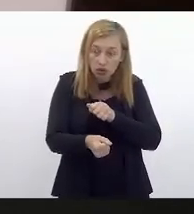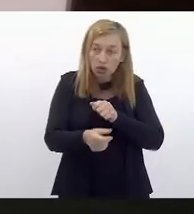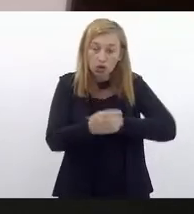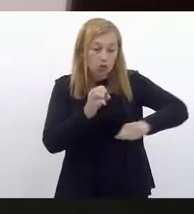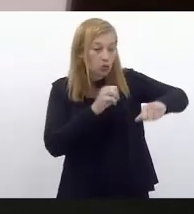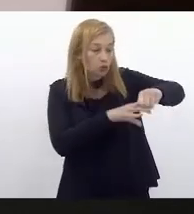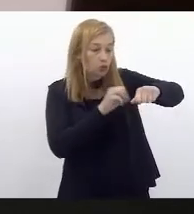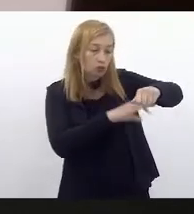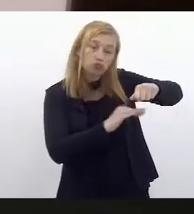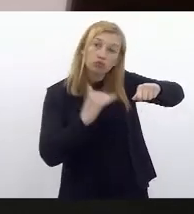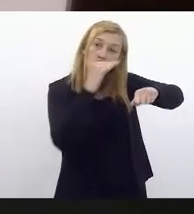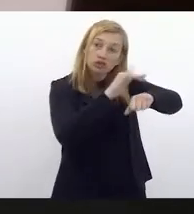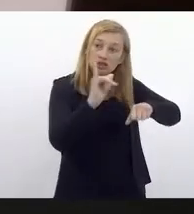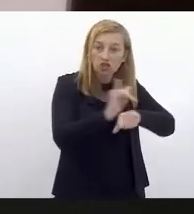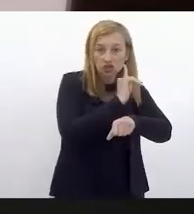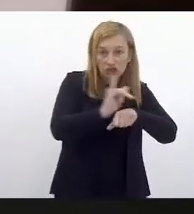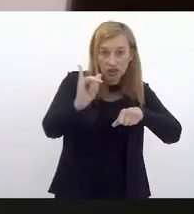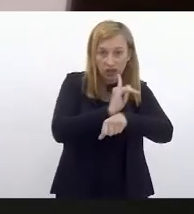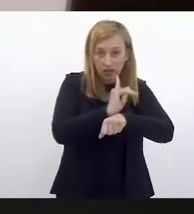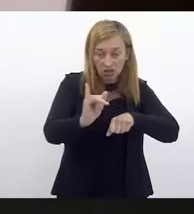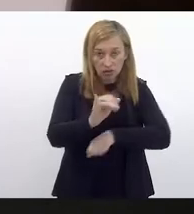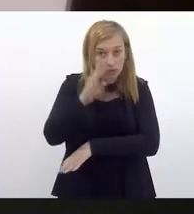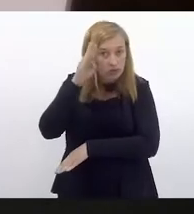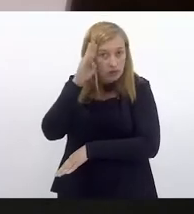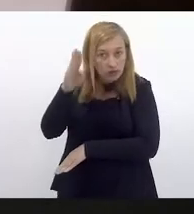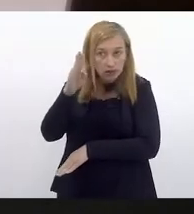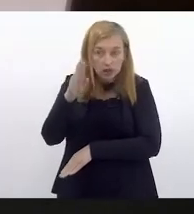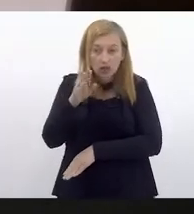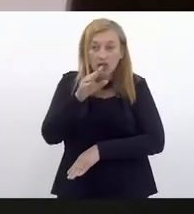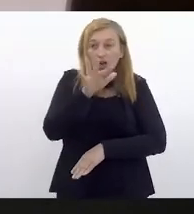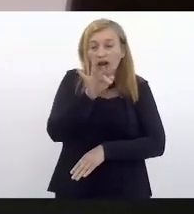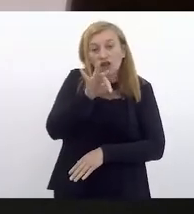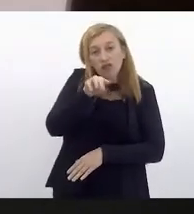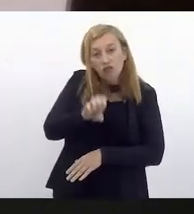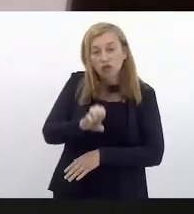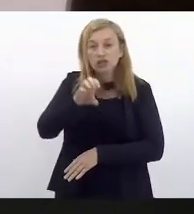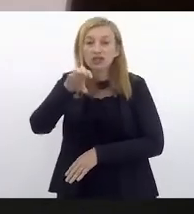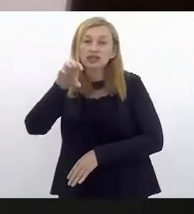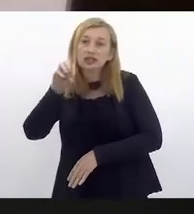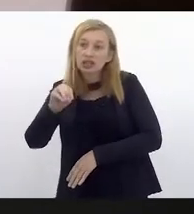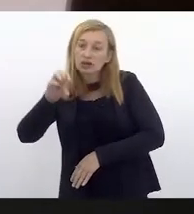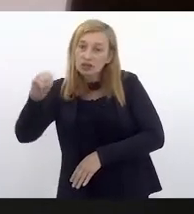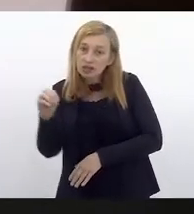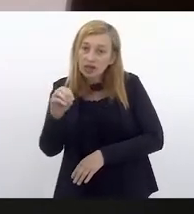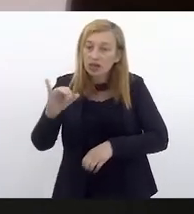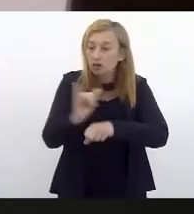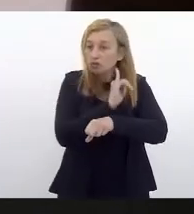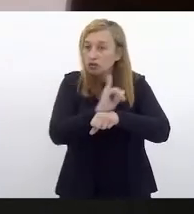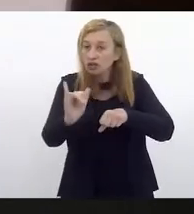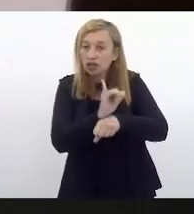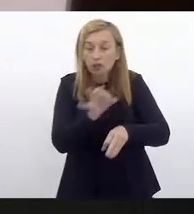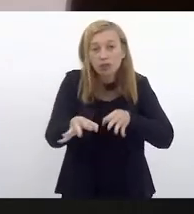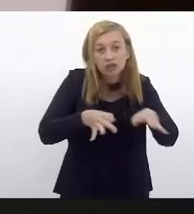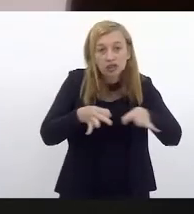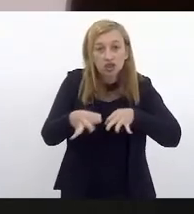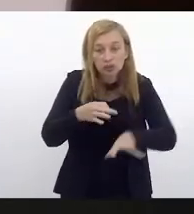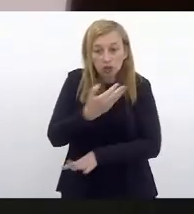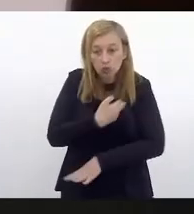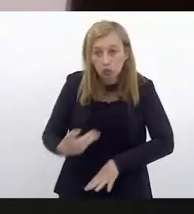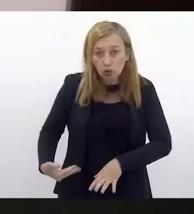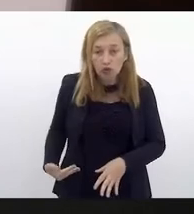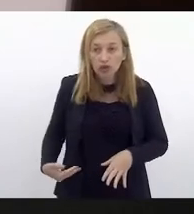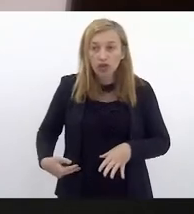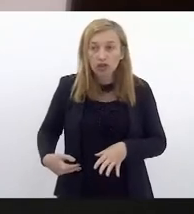estratégia específica. A fonte 00, a estratégia é o planejamento que o governo faz